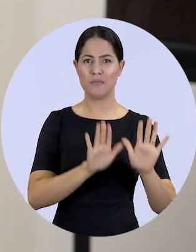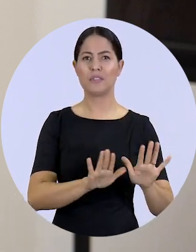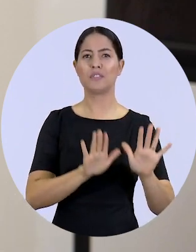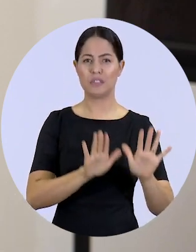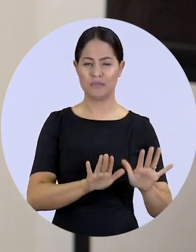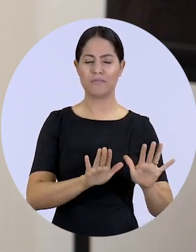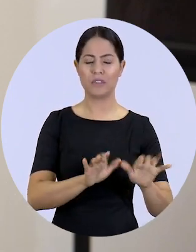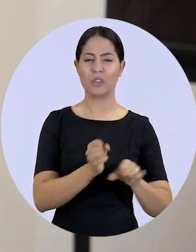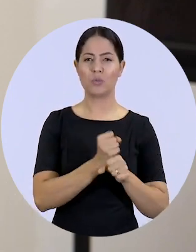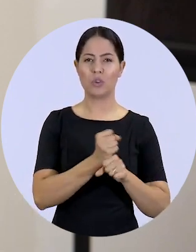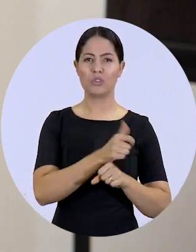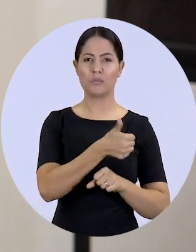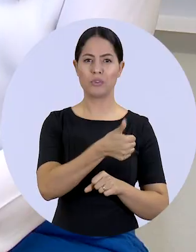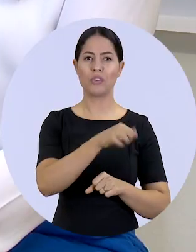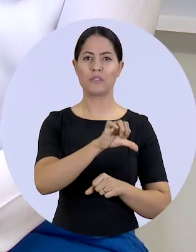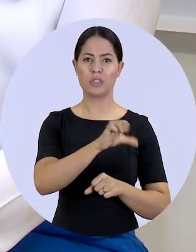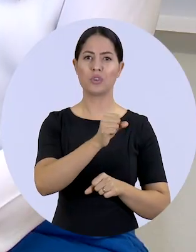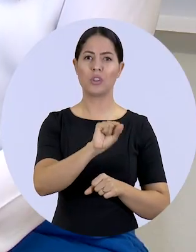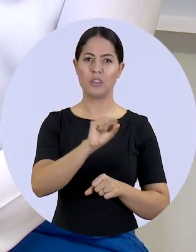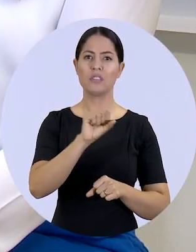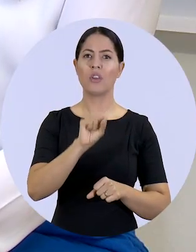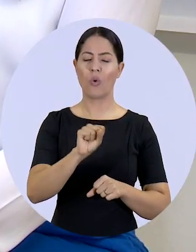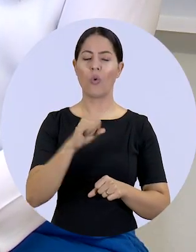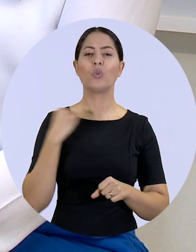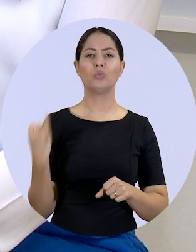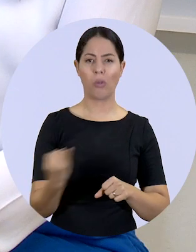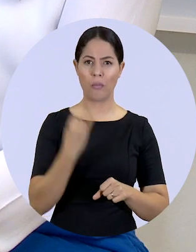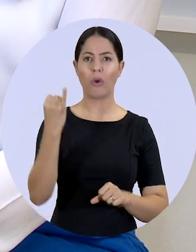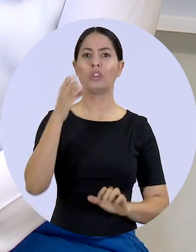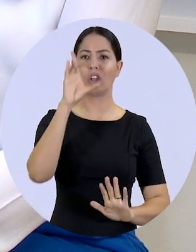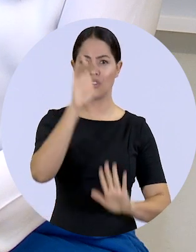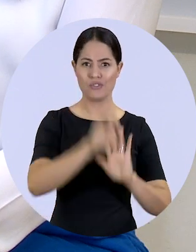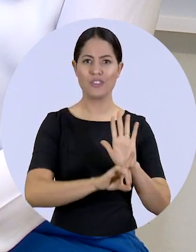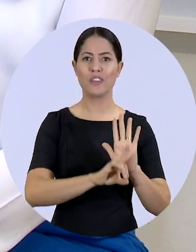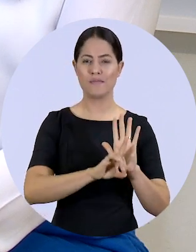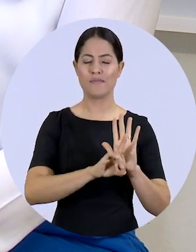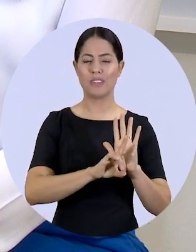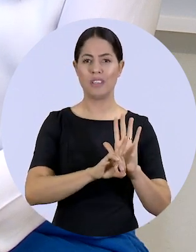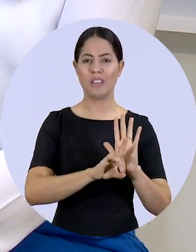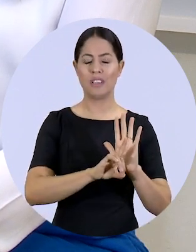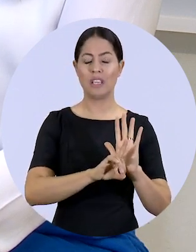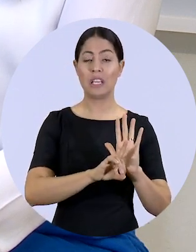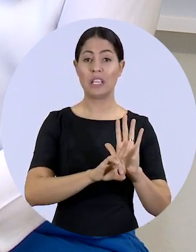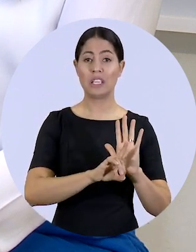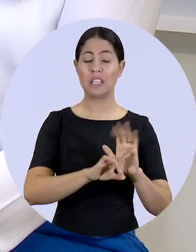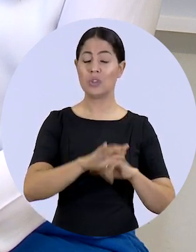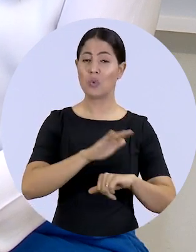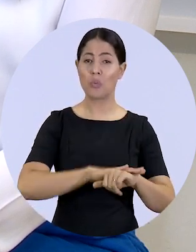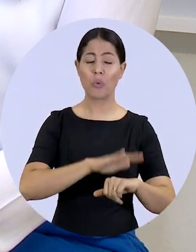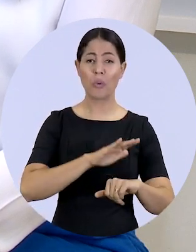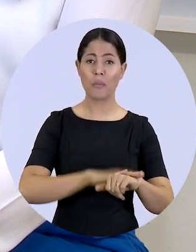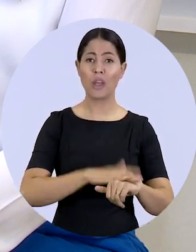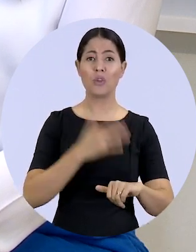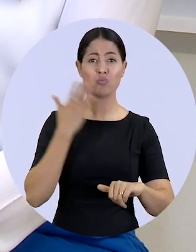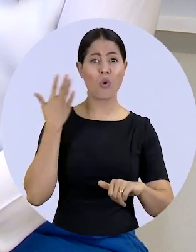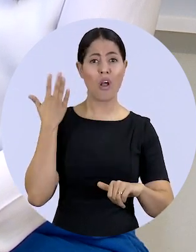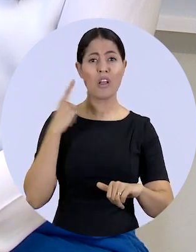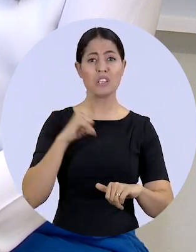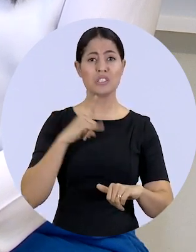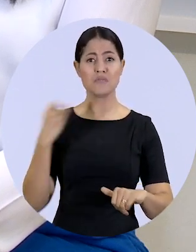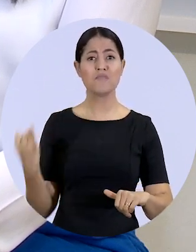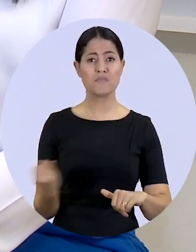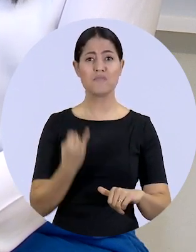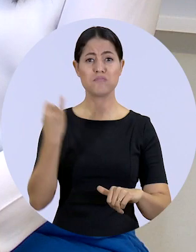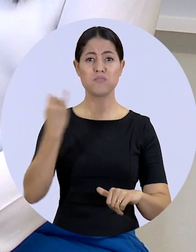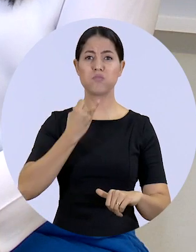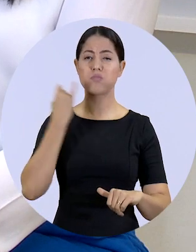consagrados na Carta de 88, que foram direitos conseguidos ser colocados ali num momento que o país estava maduro para uma